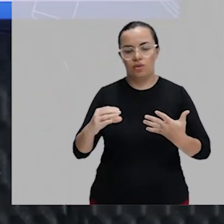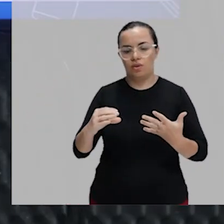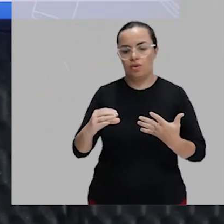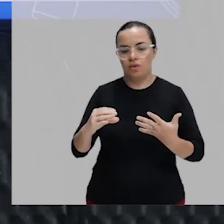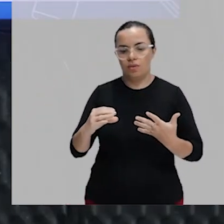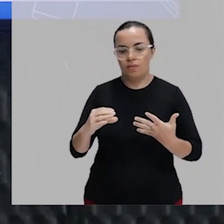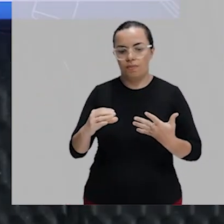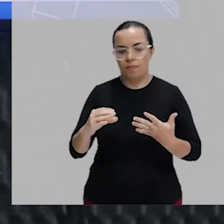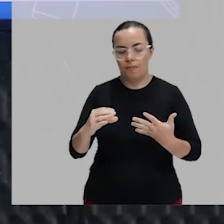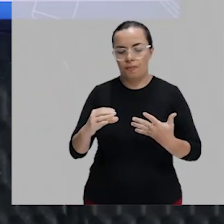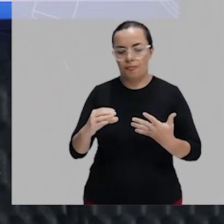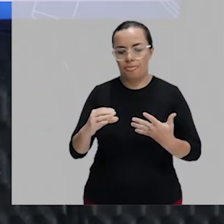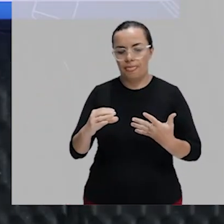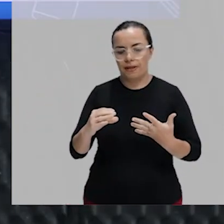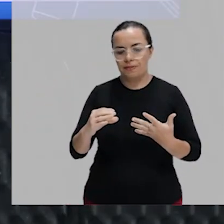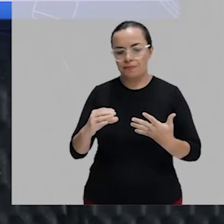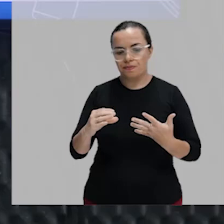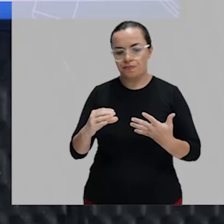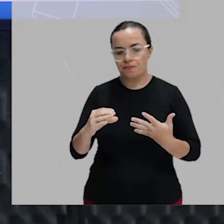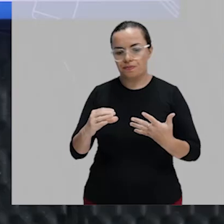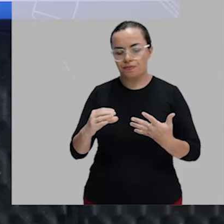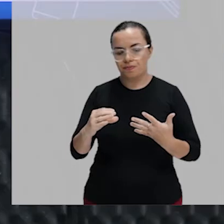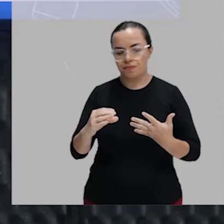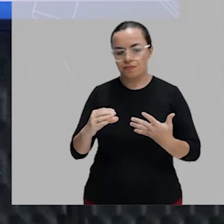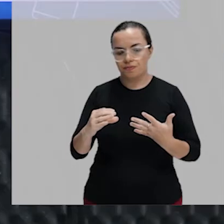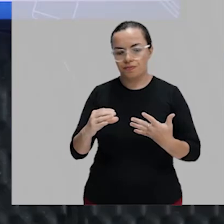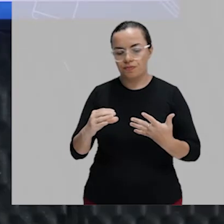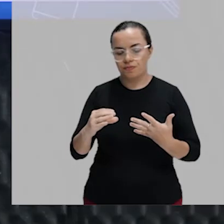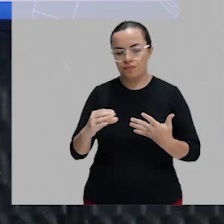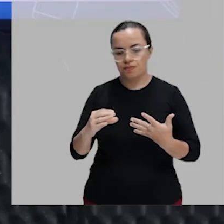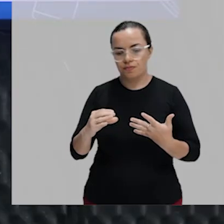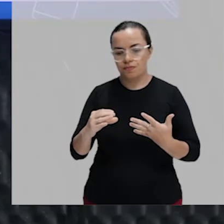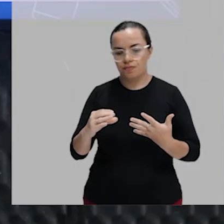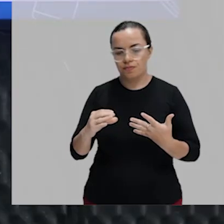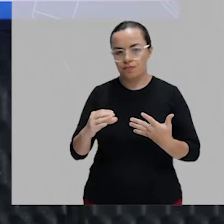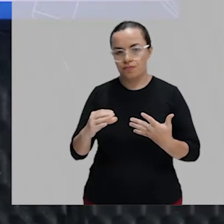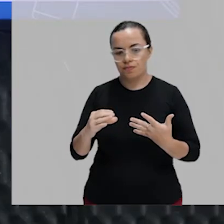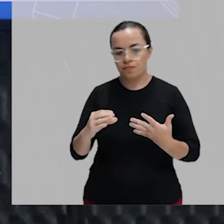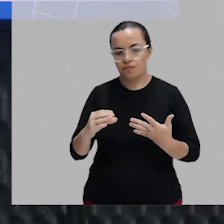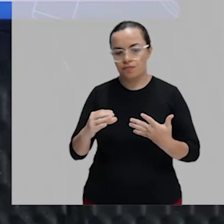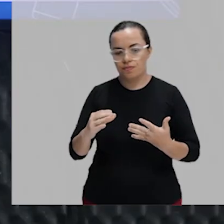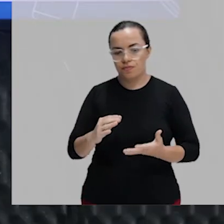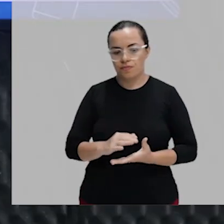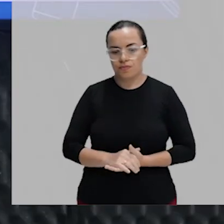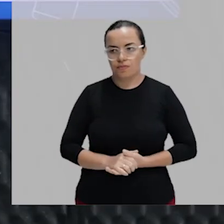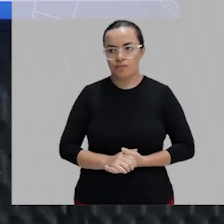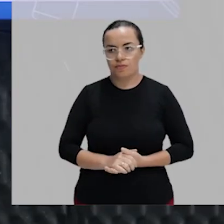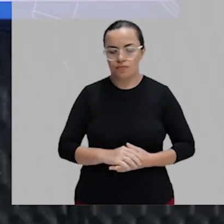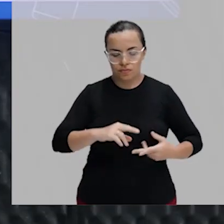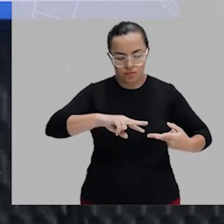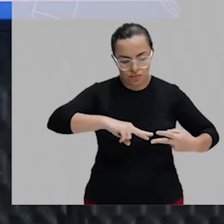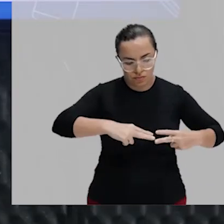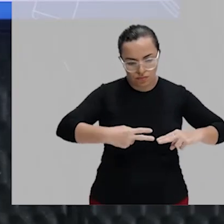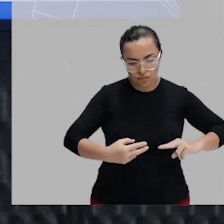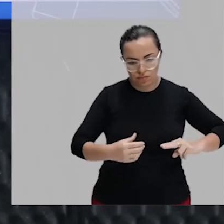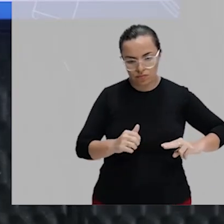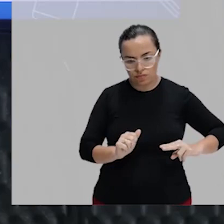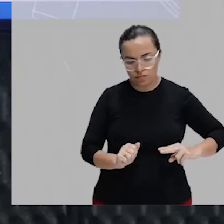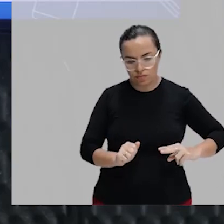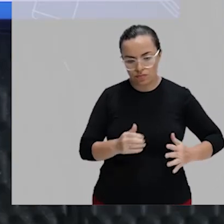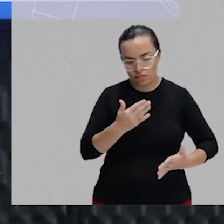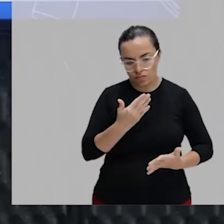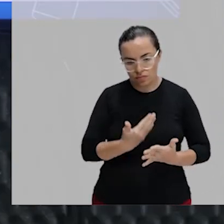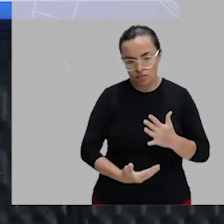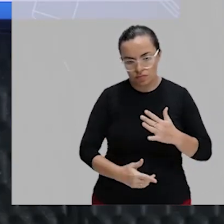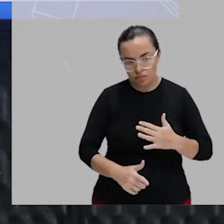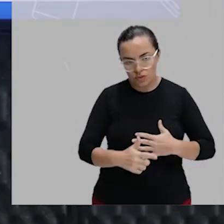do gene A, não há síntese do produto final. Vamos voltar aqui. Se eu tiver uma perca